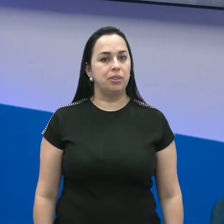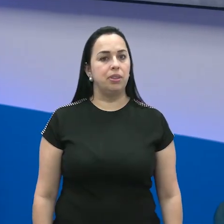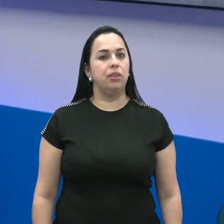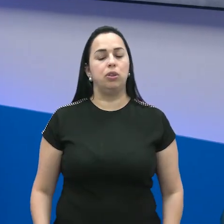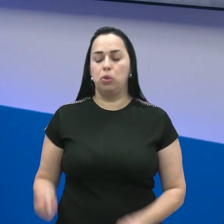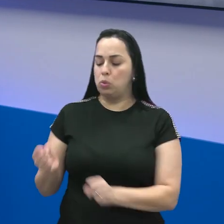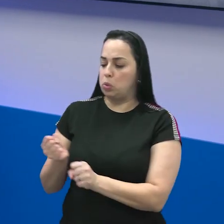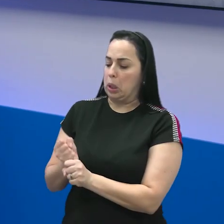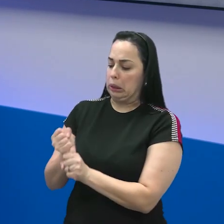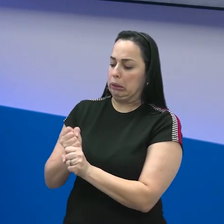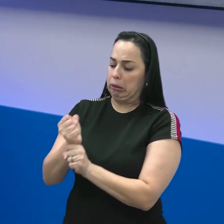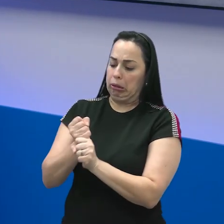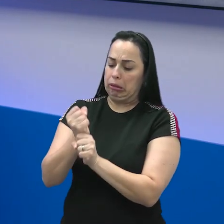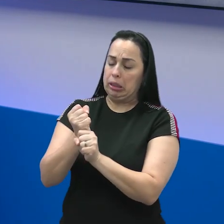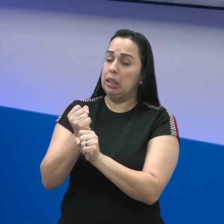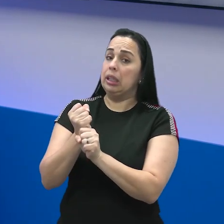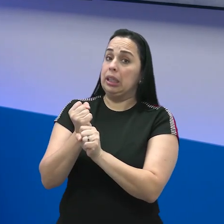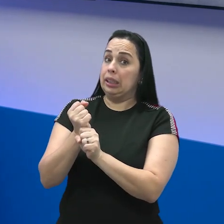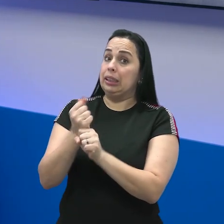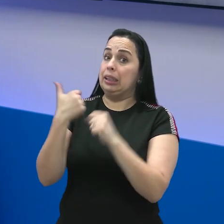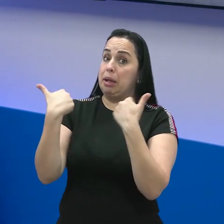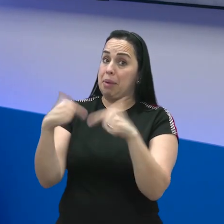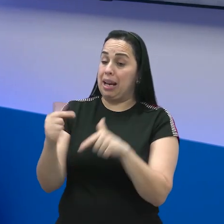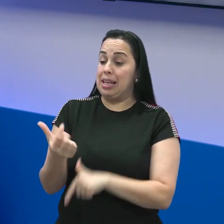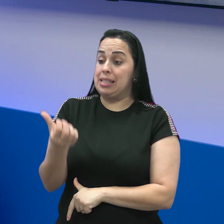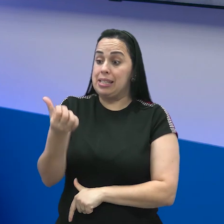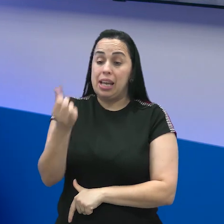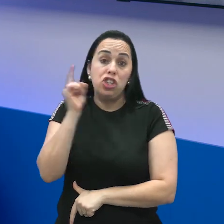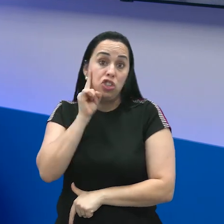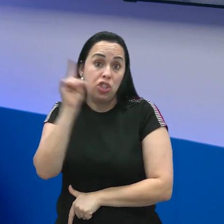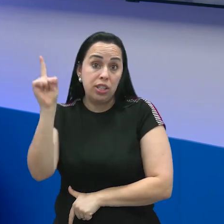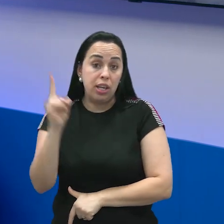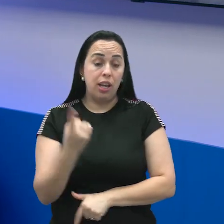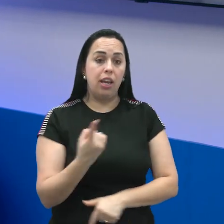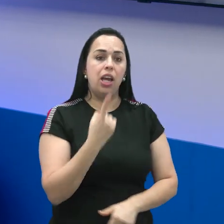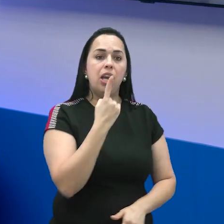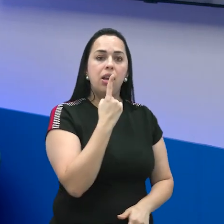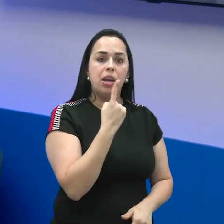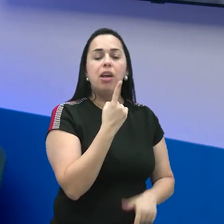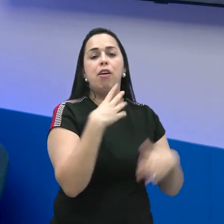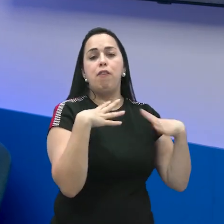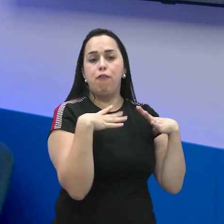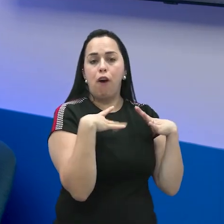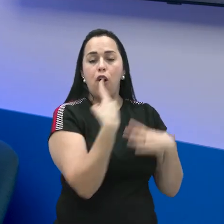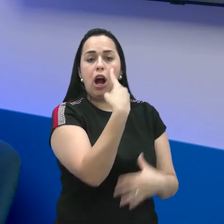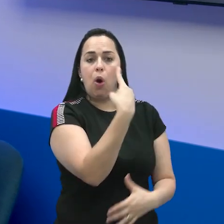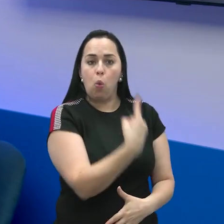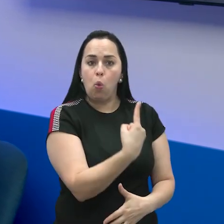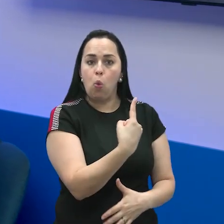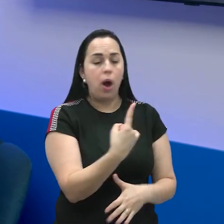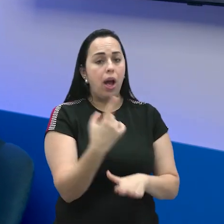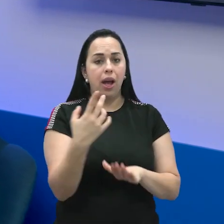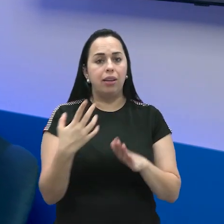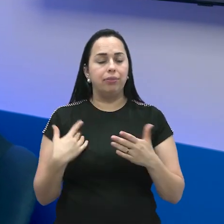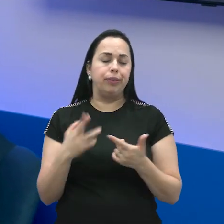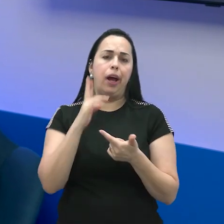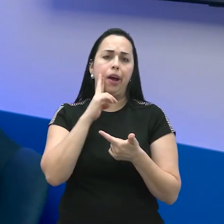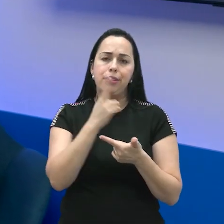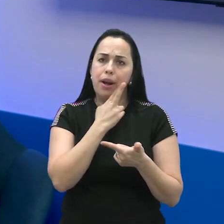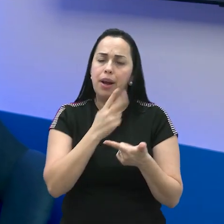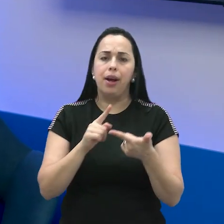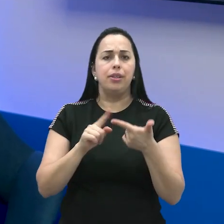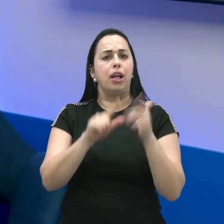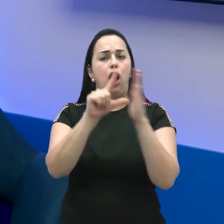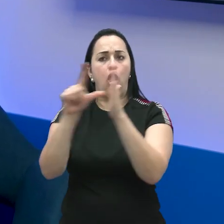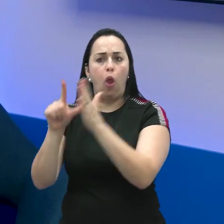Durante anos, trabalhar 6 dias e folgar um foi e ainda é uma regra para milhões de brasileiros. Restaurantes,